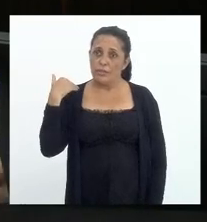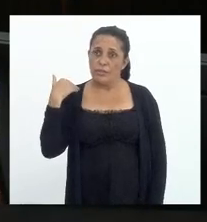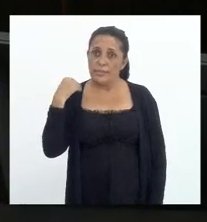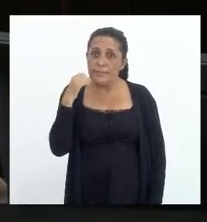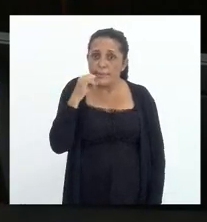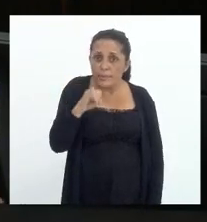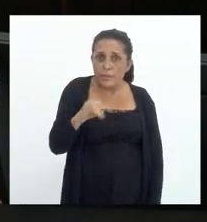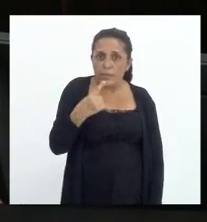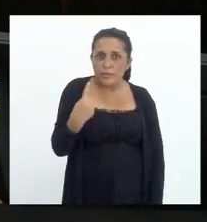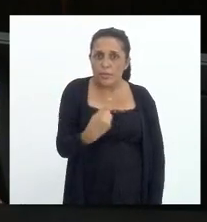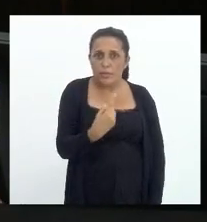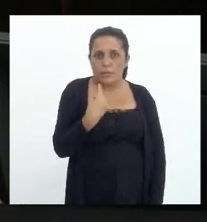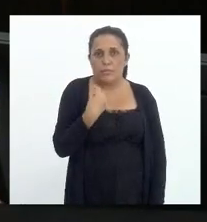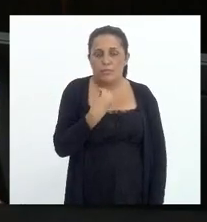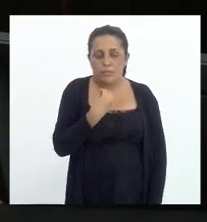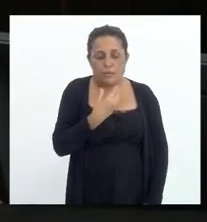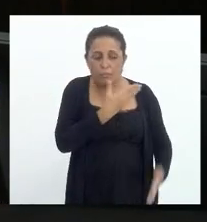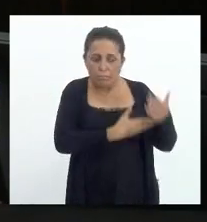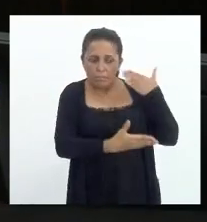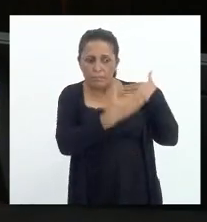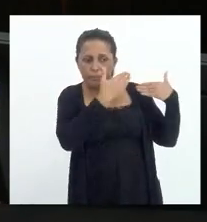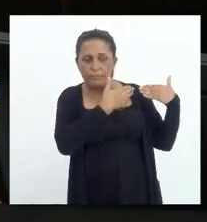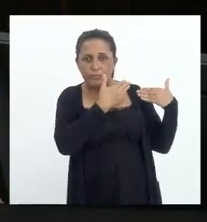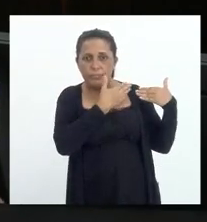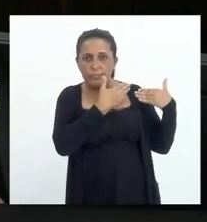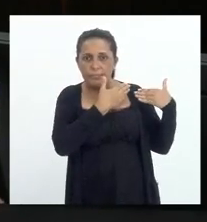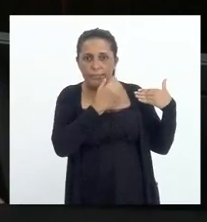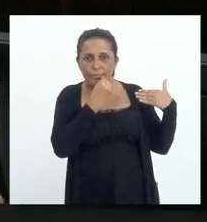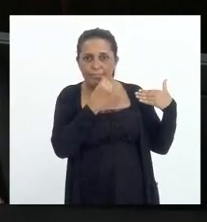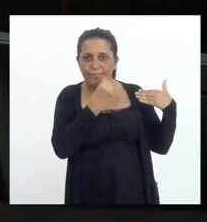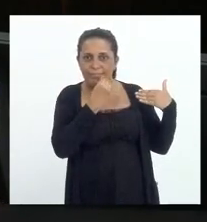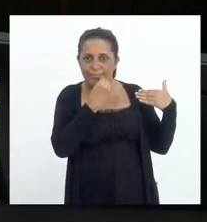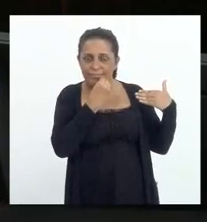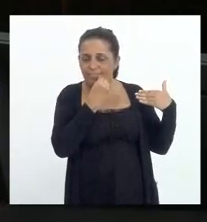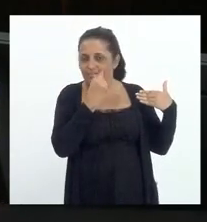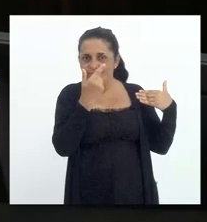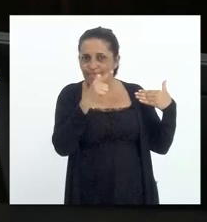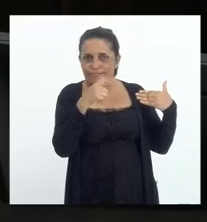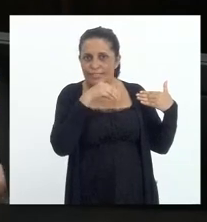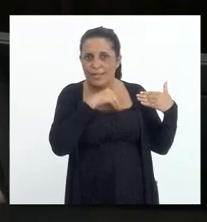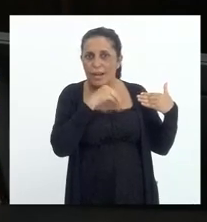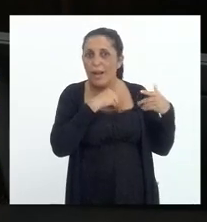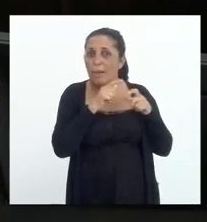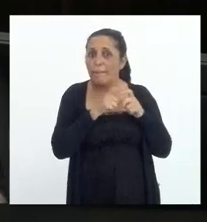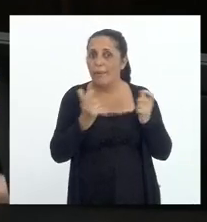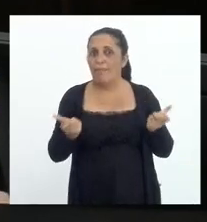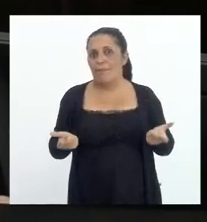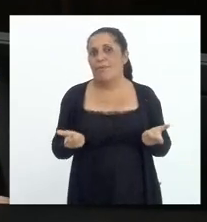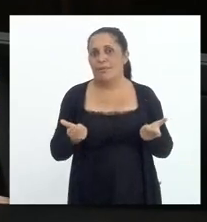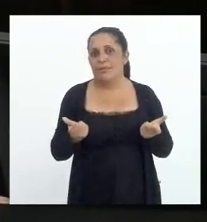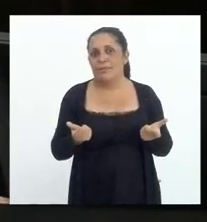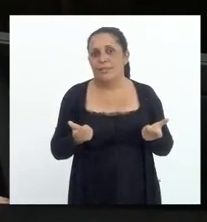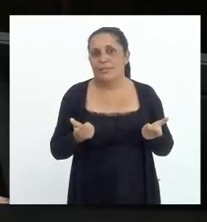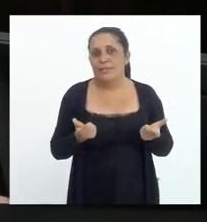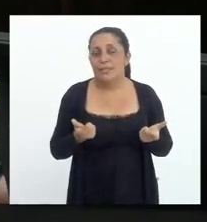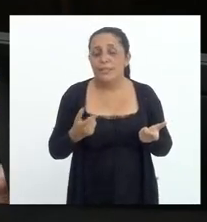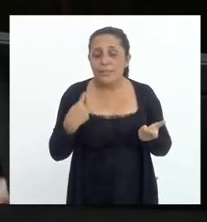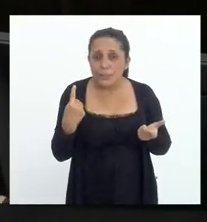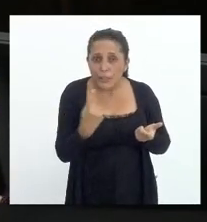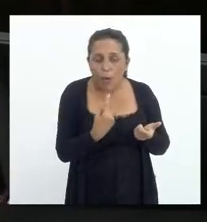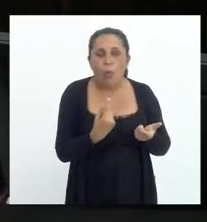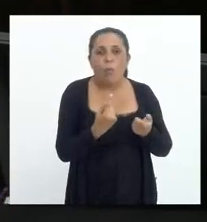gente estivesse naquela condição anterior, a chance de não ter salário ia ser muito grande. Então, ter entrado no regime de recuperação